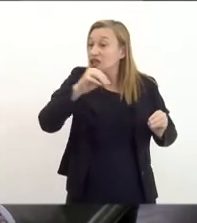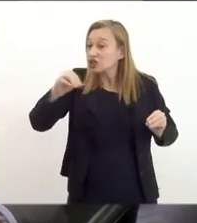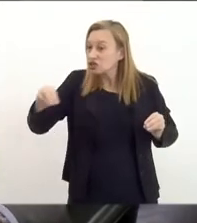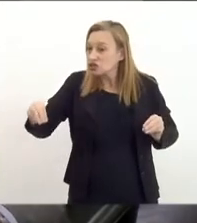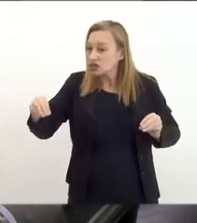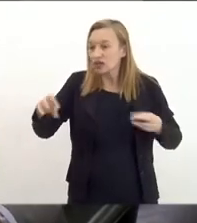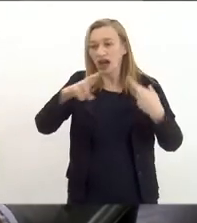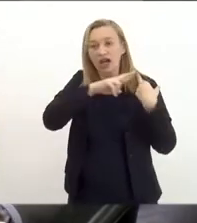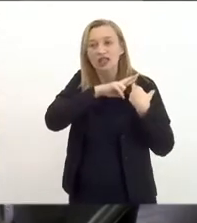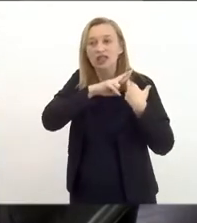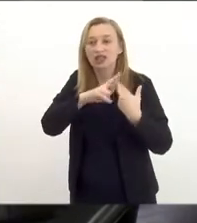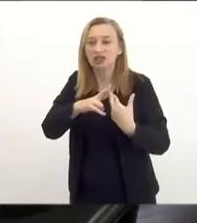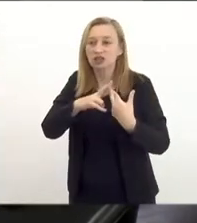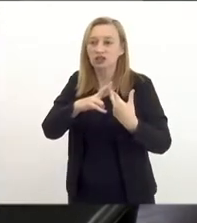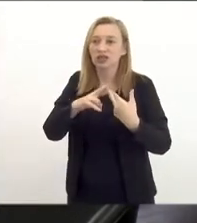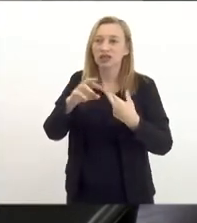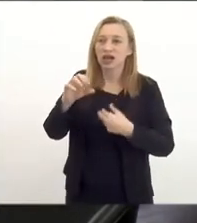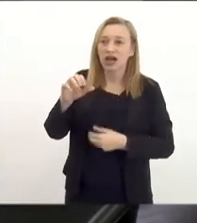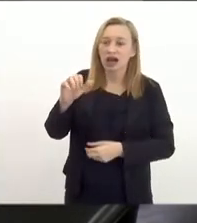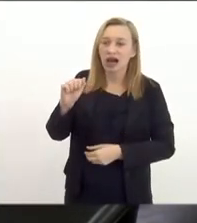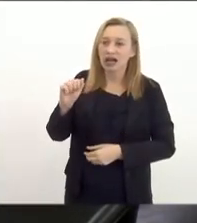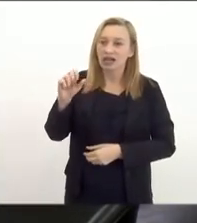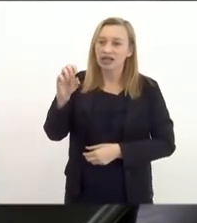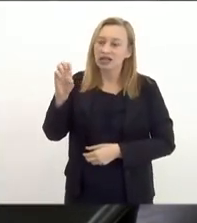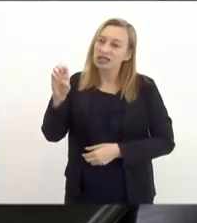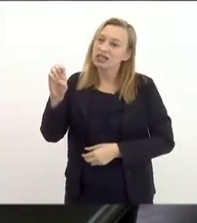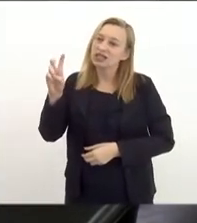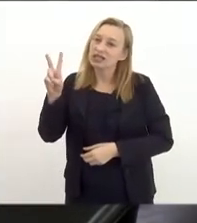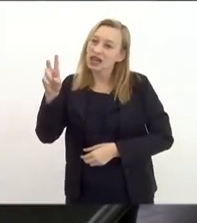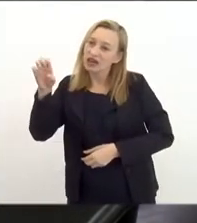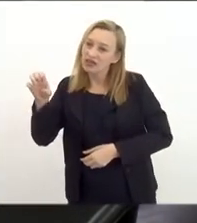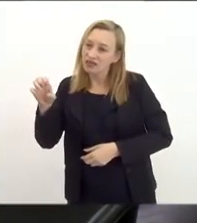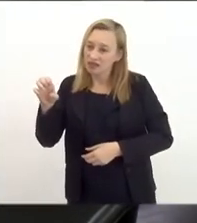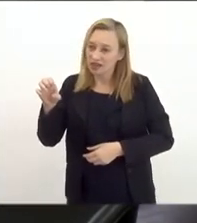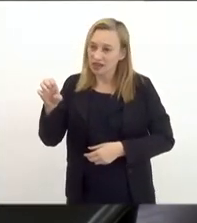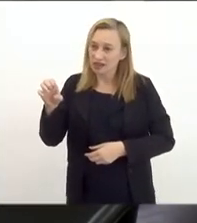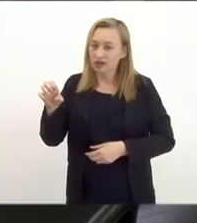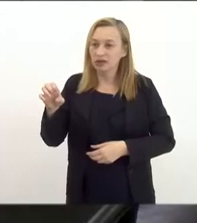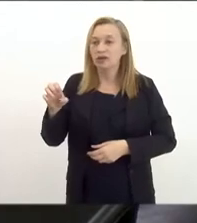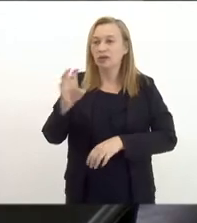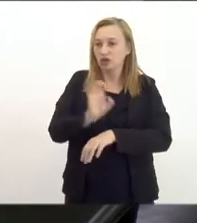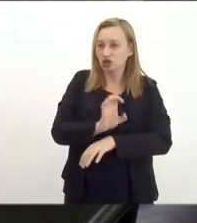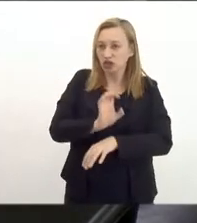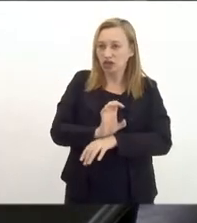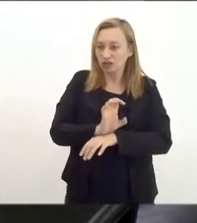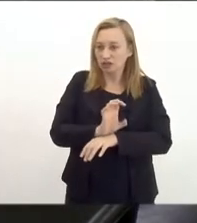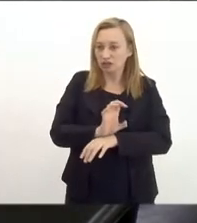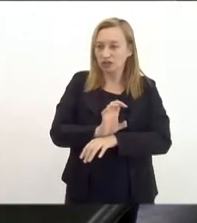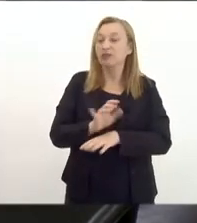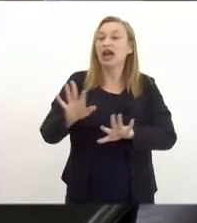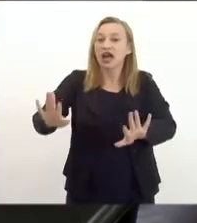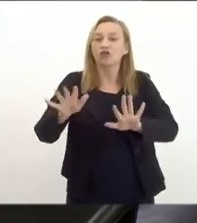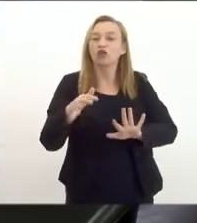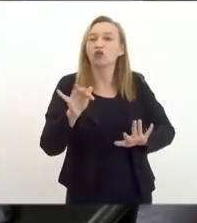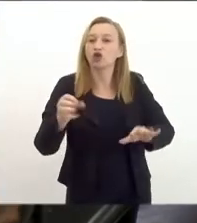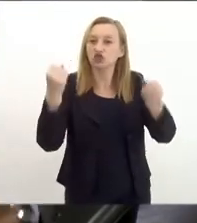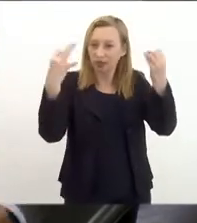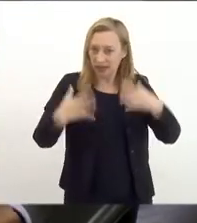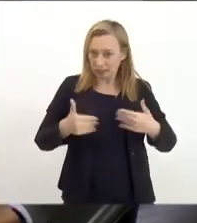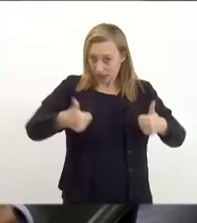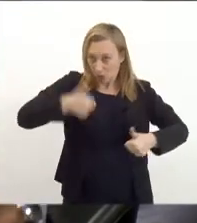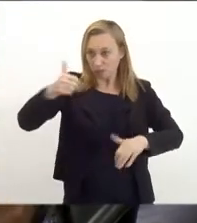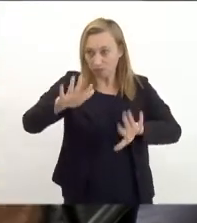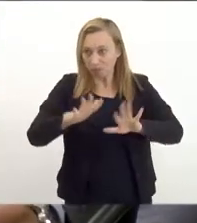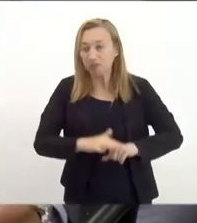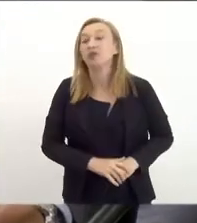assim a responsabilidade da serve para o Estado o estado continua vamos vou tentar ser um pouco mais